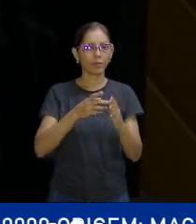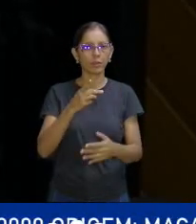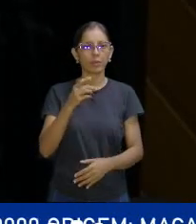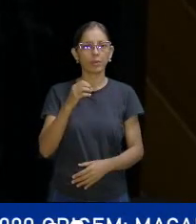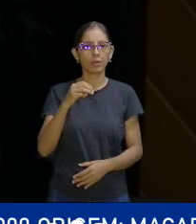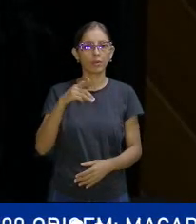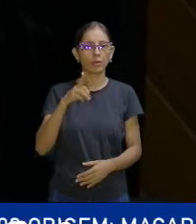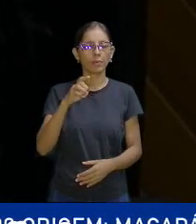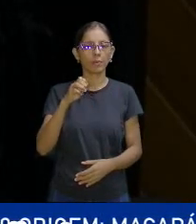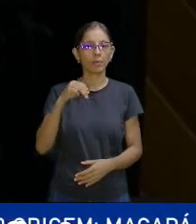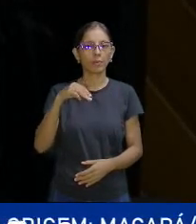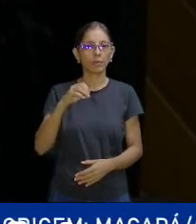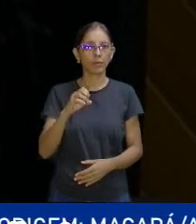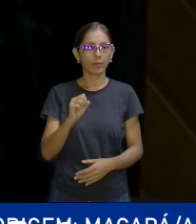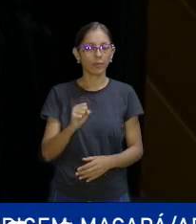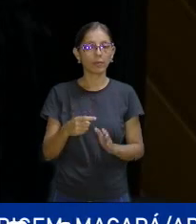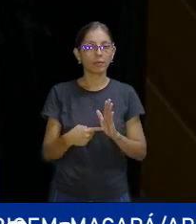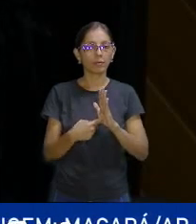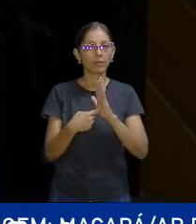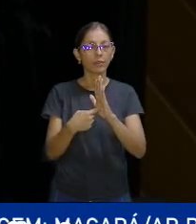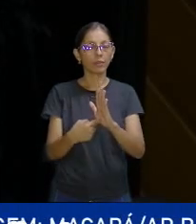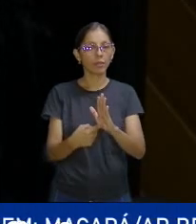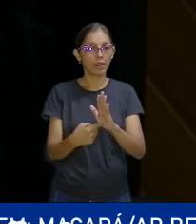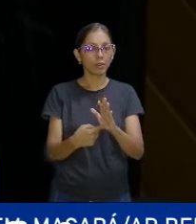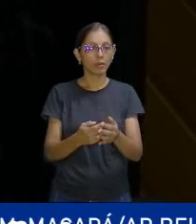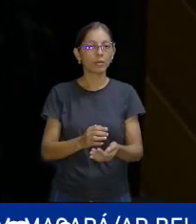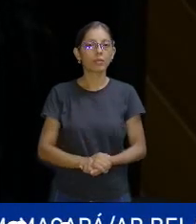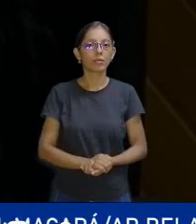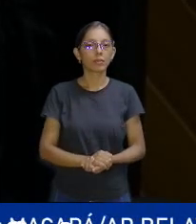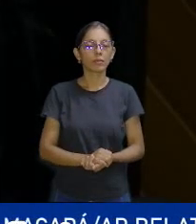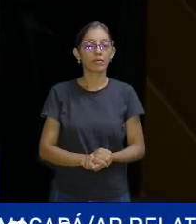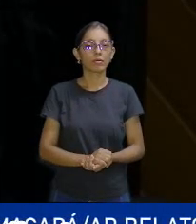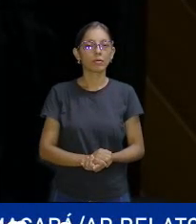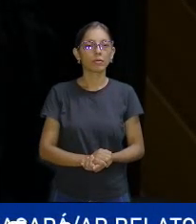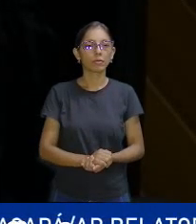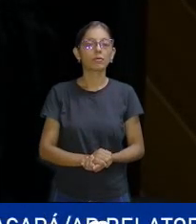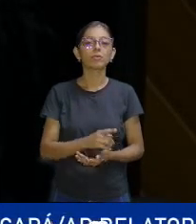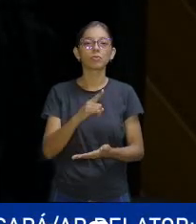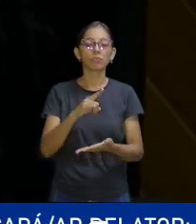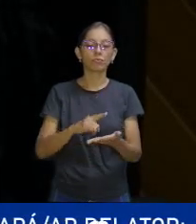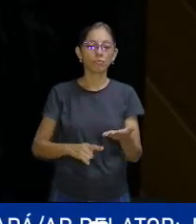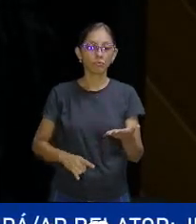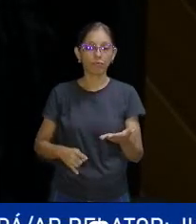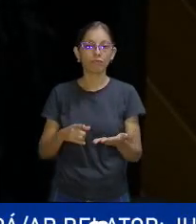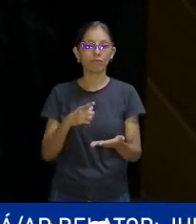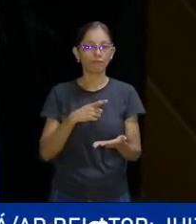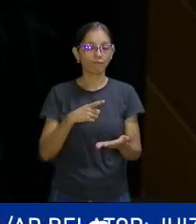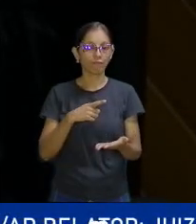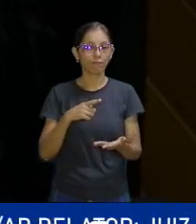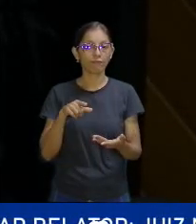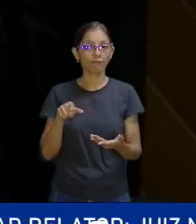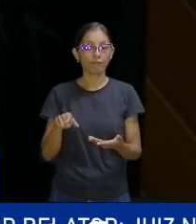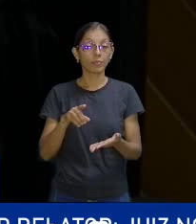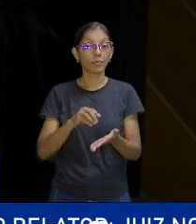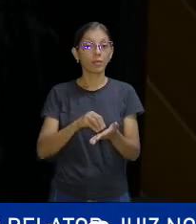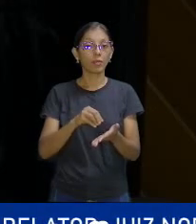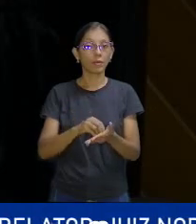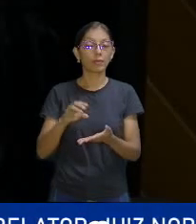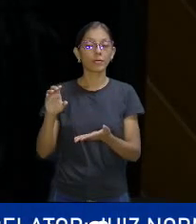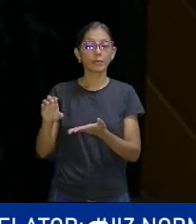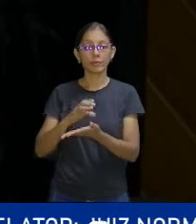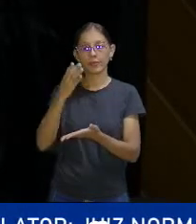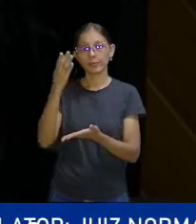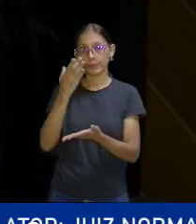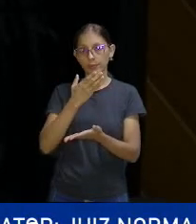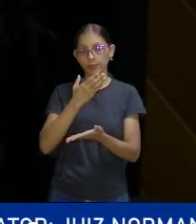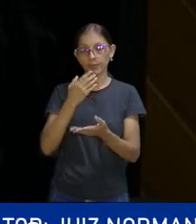município de de Macapá, regulação de apresentou omissão de petição prestação de visando a contas eleitorais. regularização da Número de situação processo de inadimplência decorrente da 0600012, ausência de traço prestação de